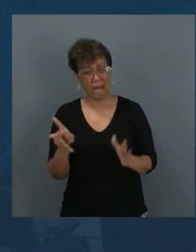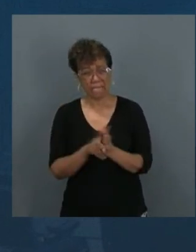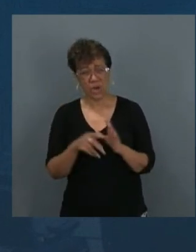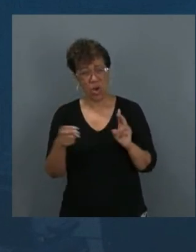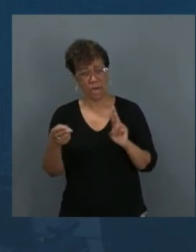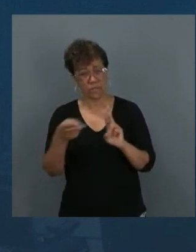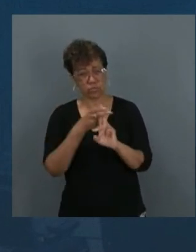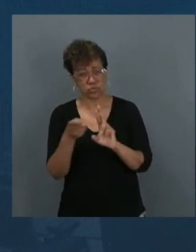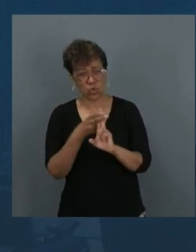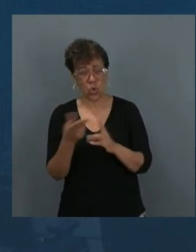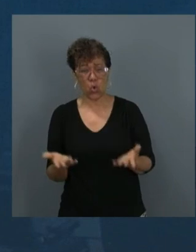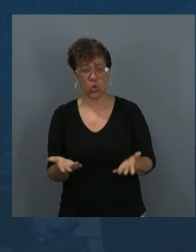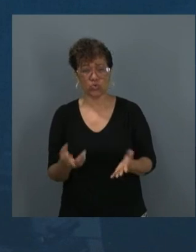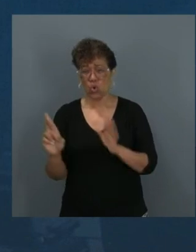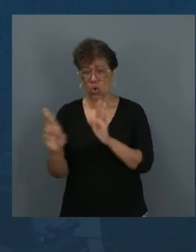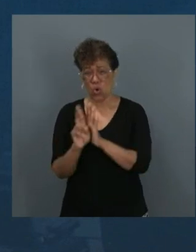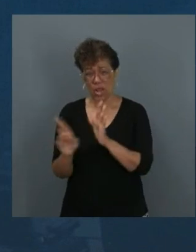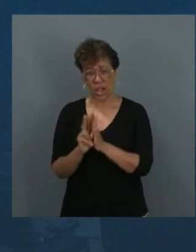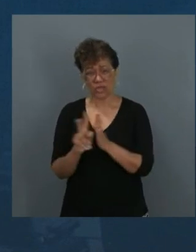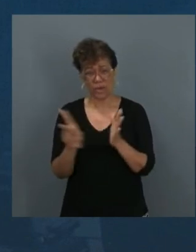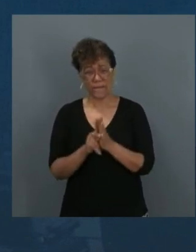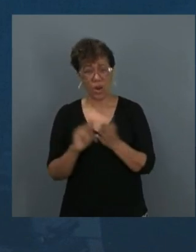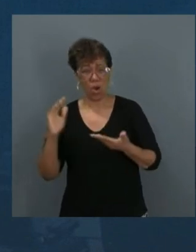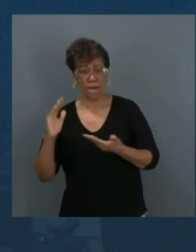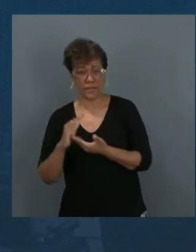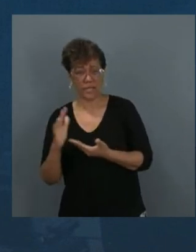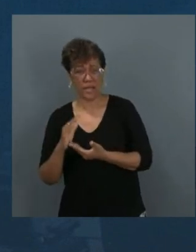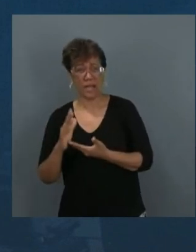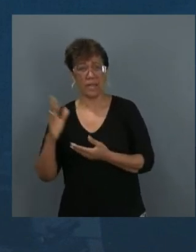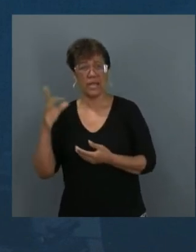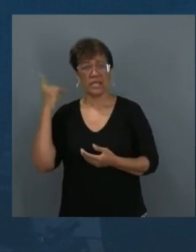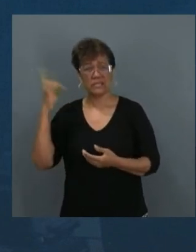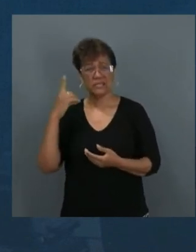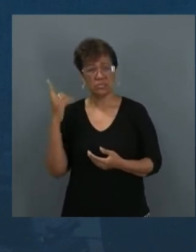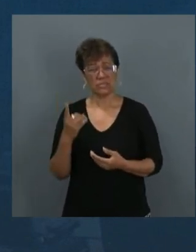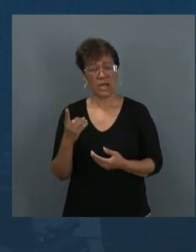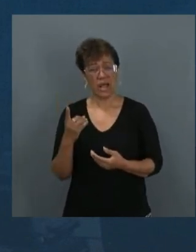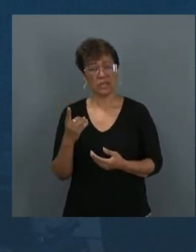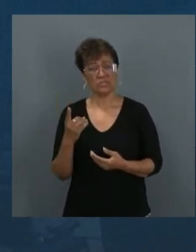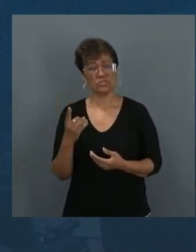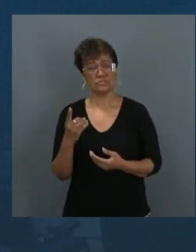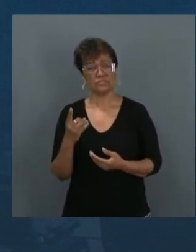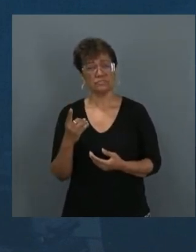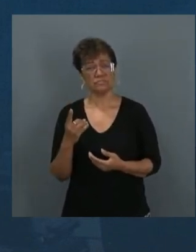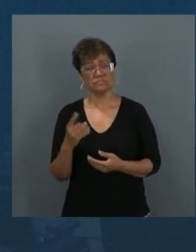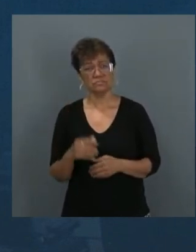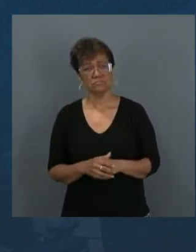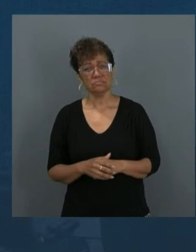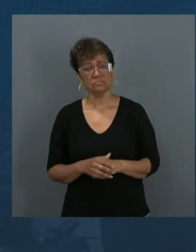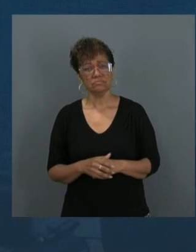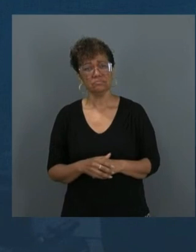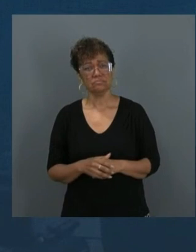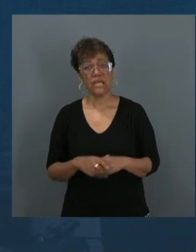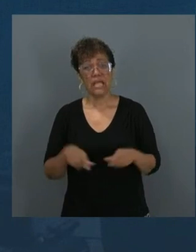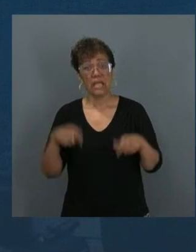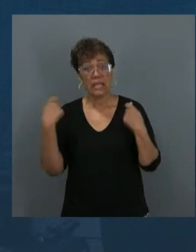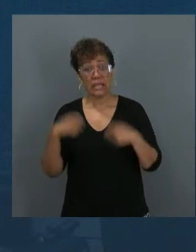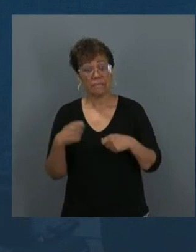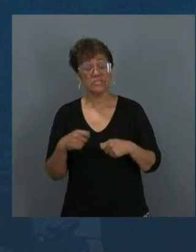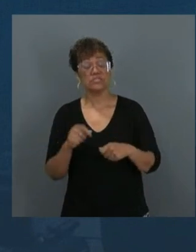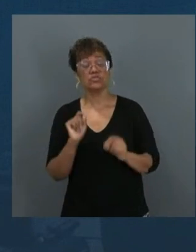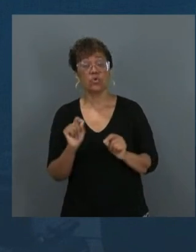SUS. O relator na Câmara dos Deputados, o deputado Isnaldo Bulhões, ele precisou